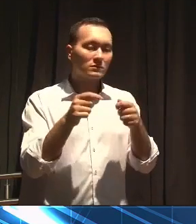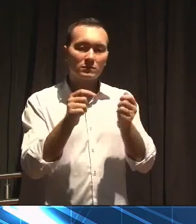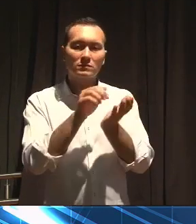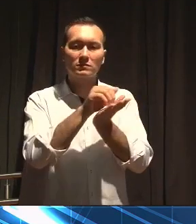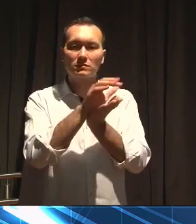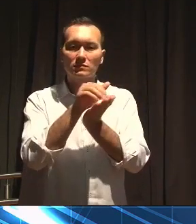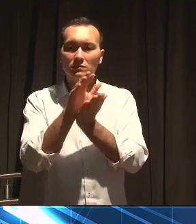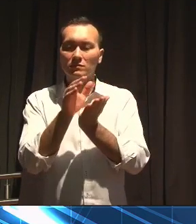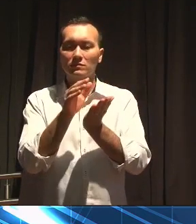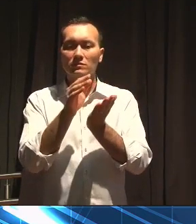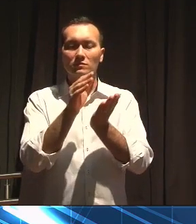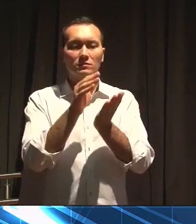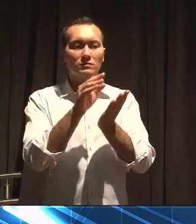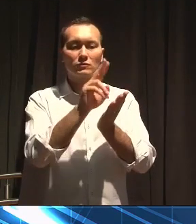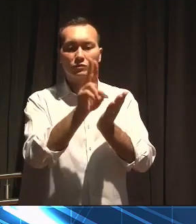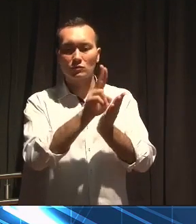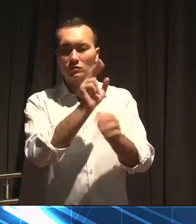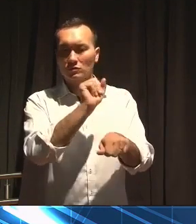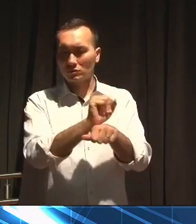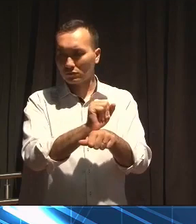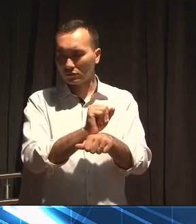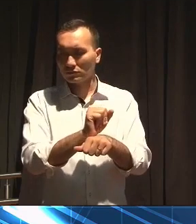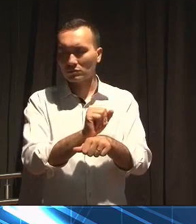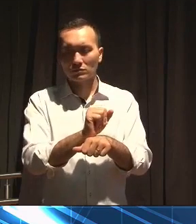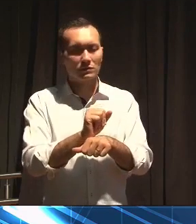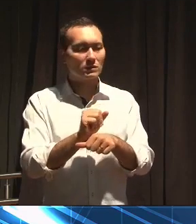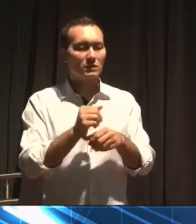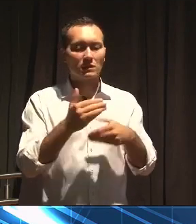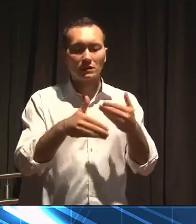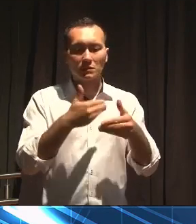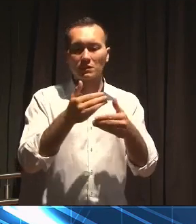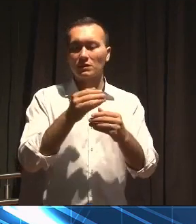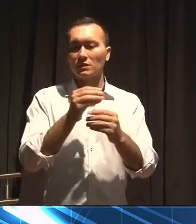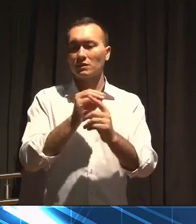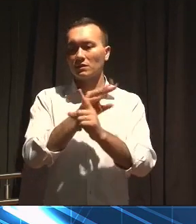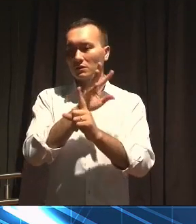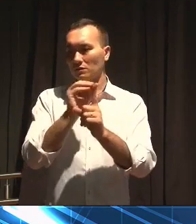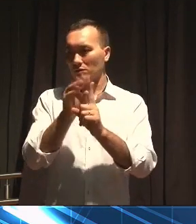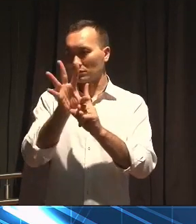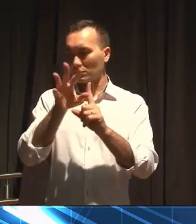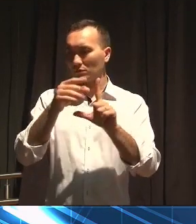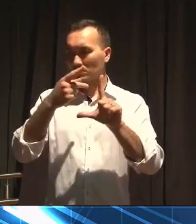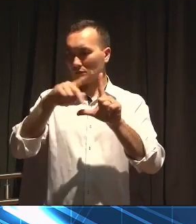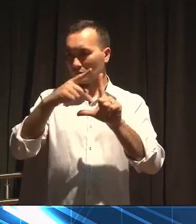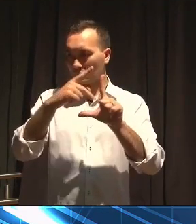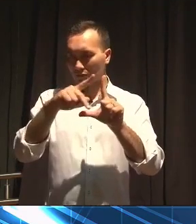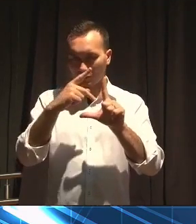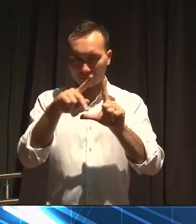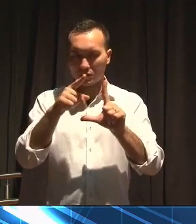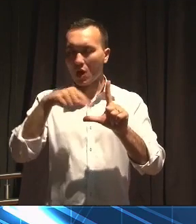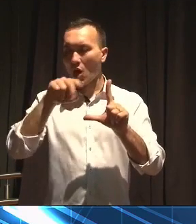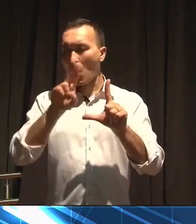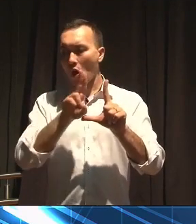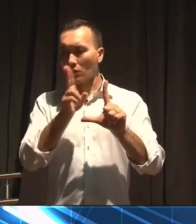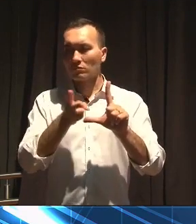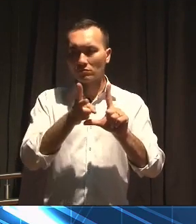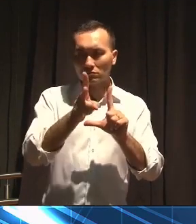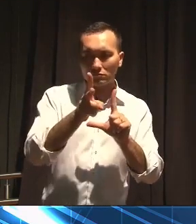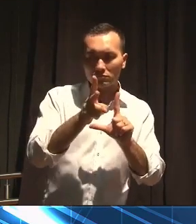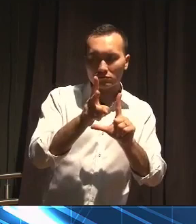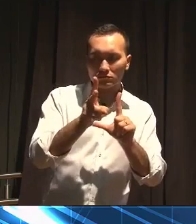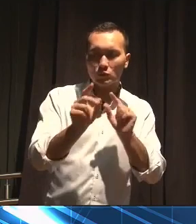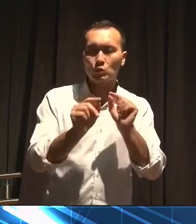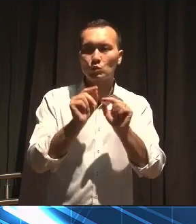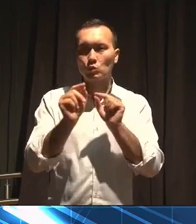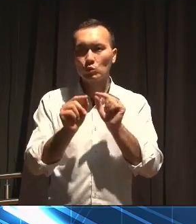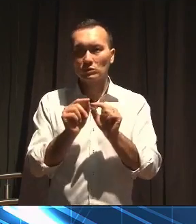tínhamos alguns API Gate, o API Gate em EC2, vamos começar a mudar os pedaços dele para dentro do API Gate da AWS com o SaaS, que